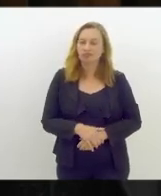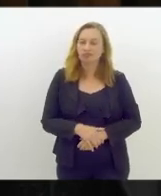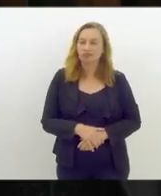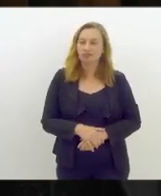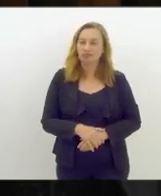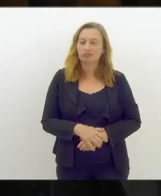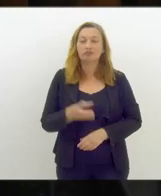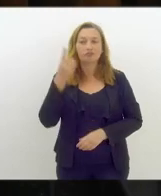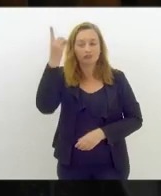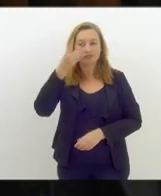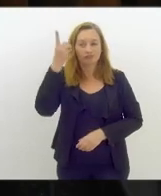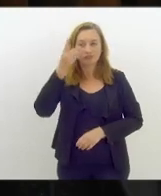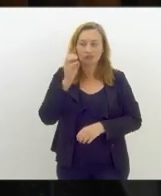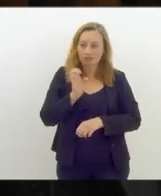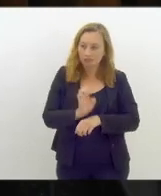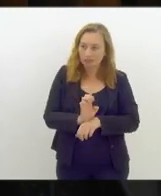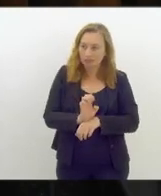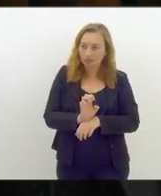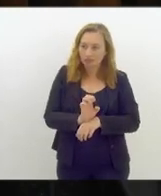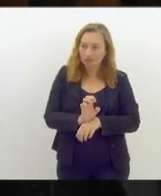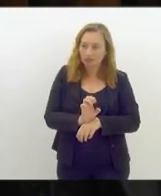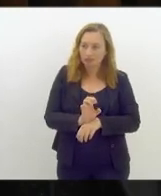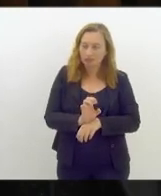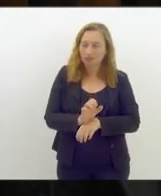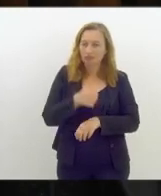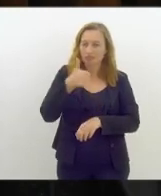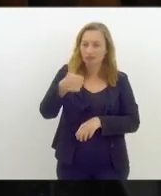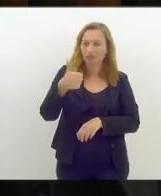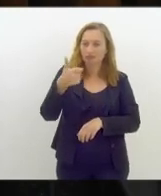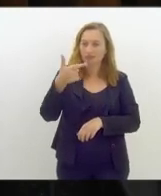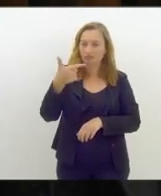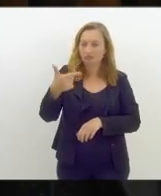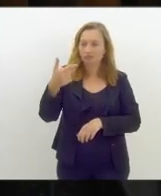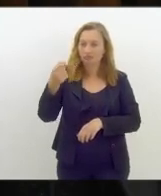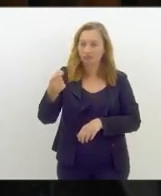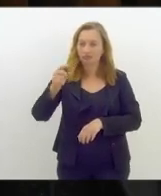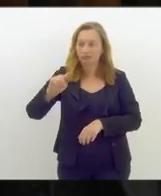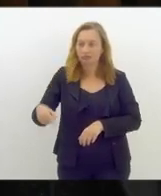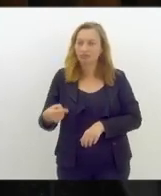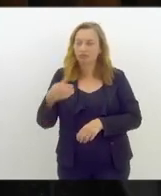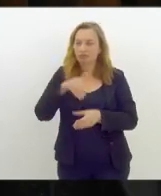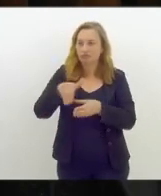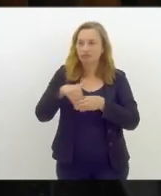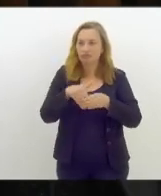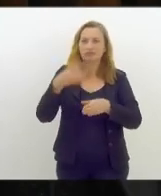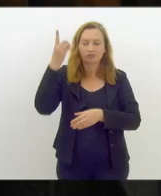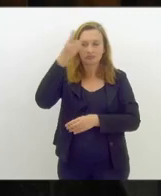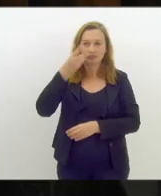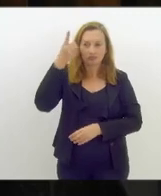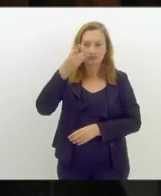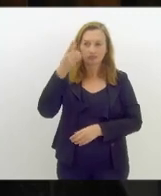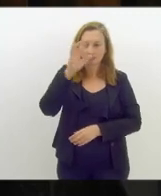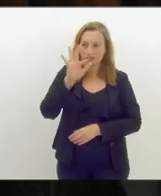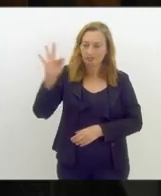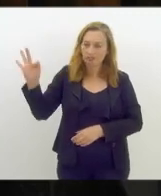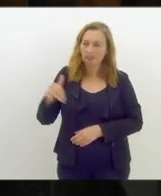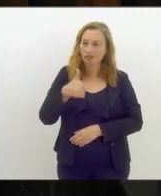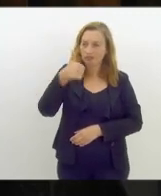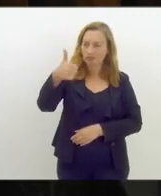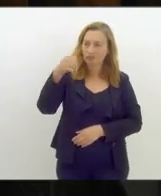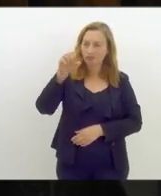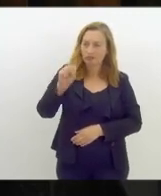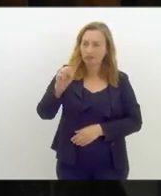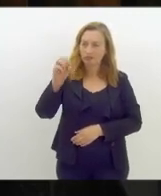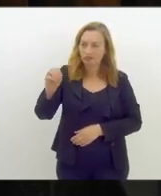para deputado estadual foi 120 mil votos. E para deputado federal, uns 180